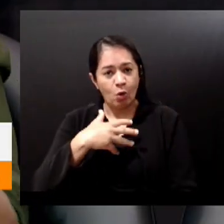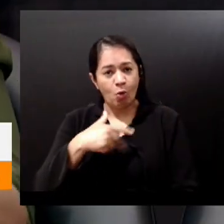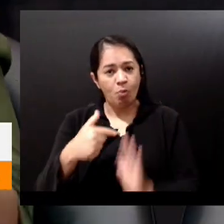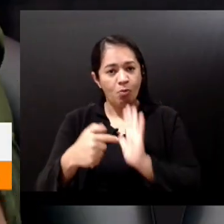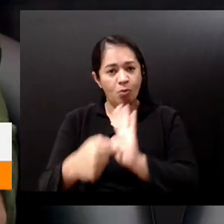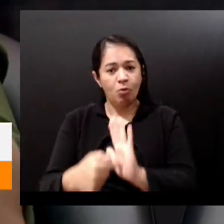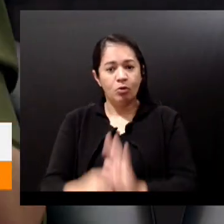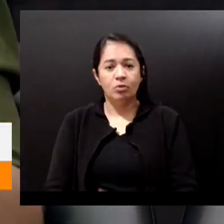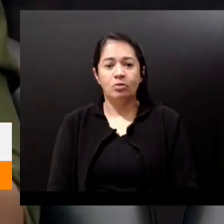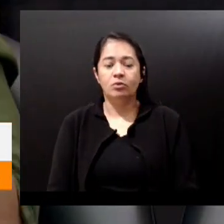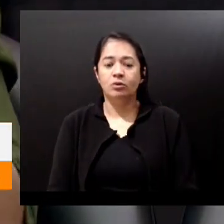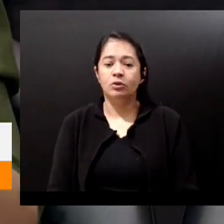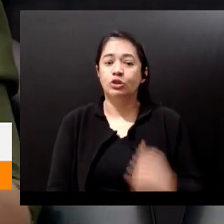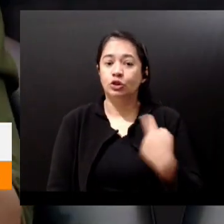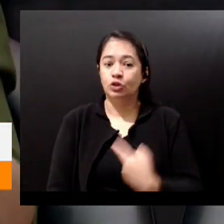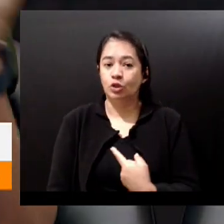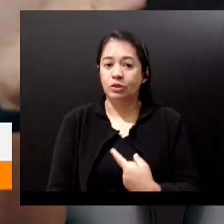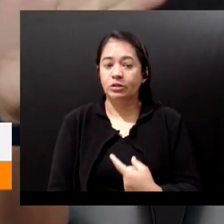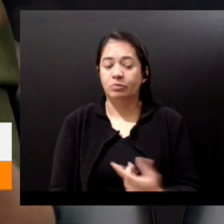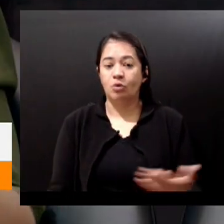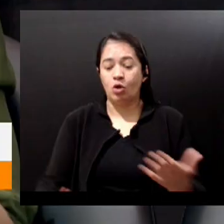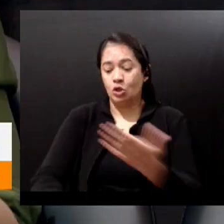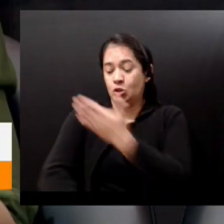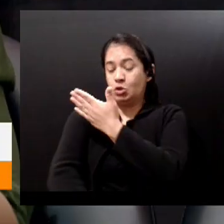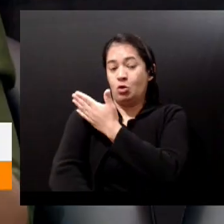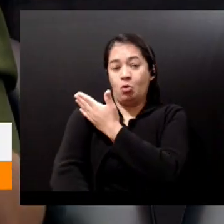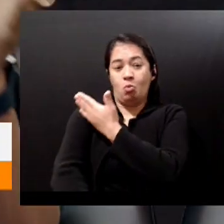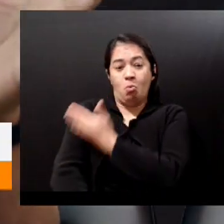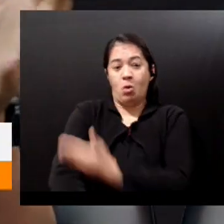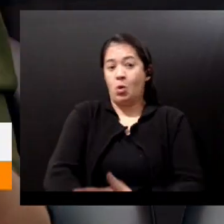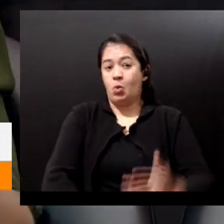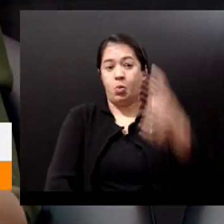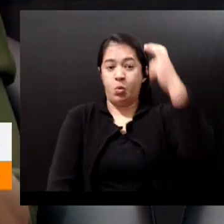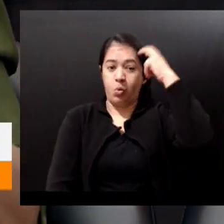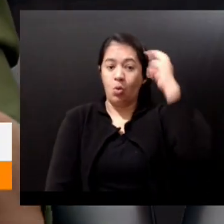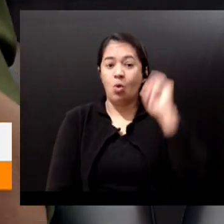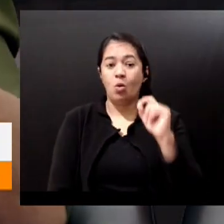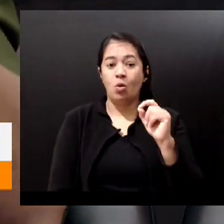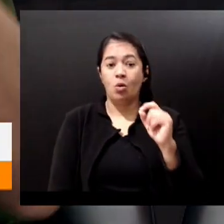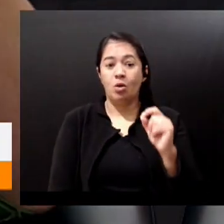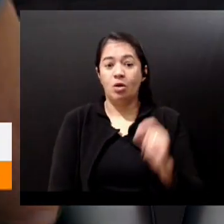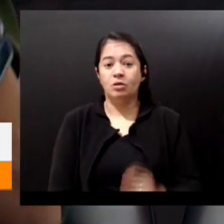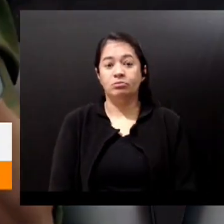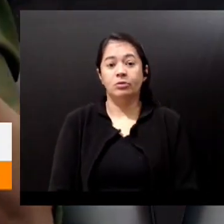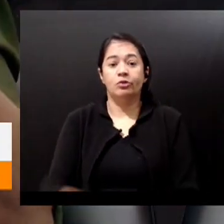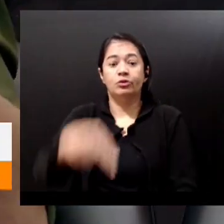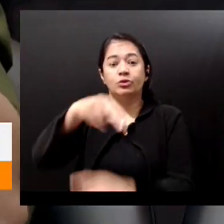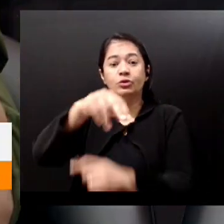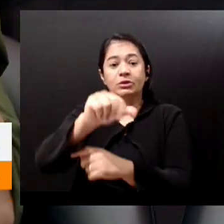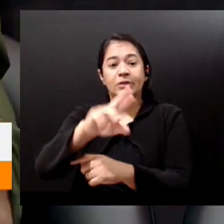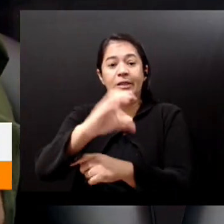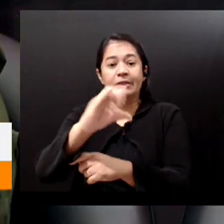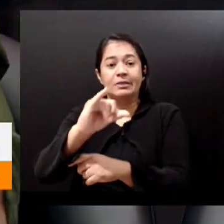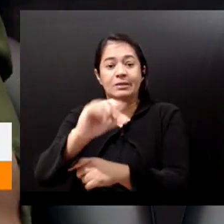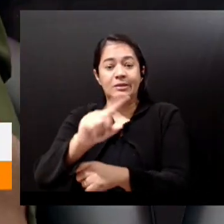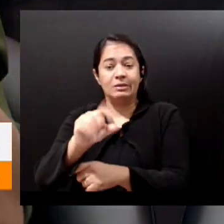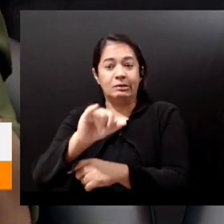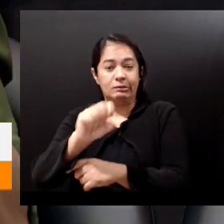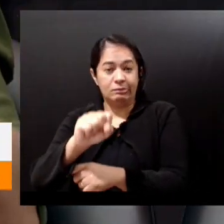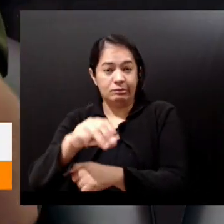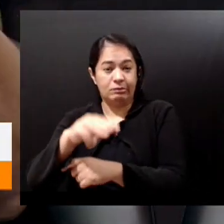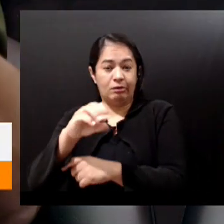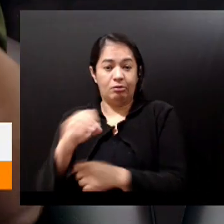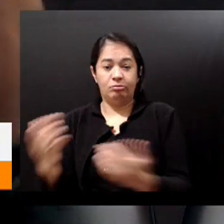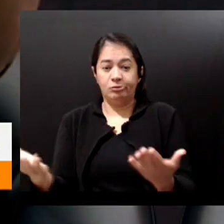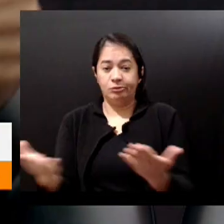cultura que se chama, hoje essa palavra está um sucesso até na clínica, que é o tal do narcisismo, né? Ah, A gente está sim. numa cultura narcísica nesse sentido de que o meu